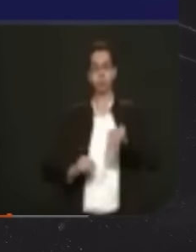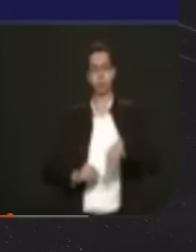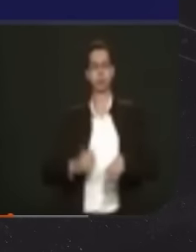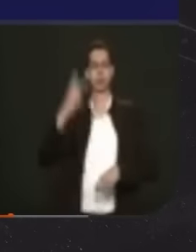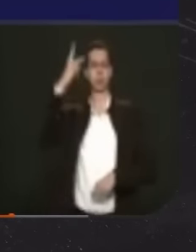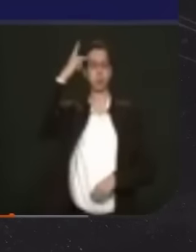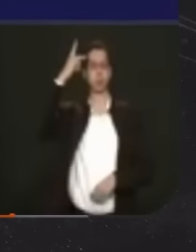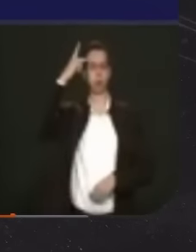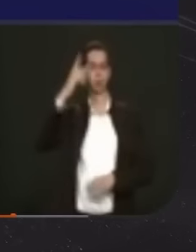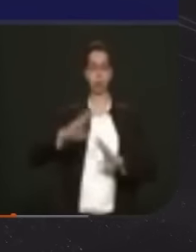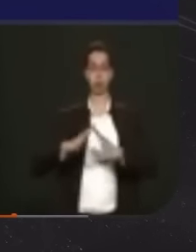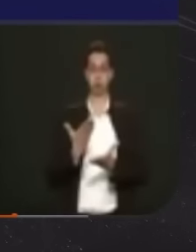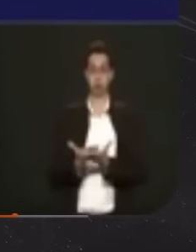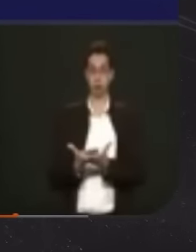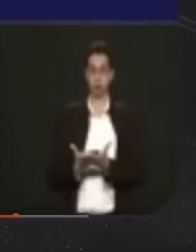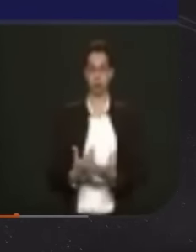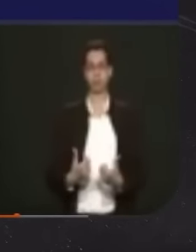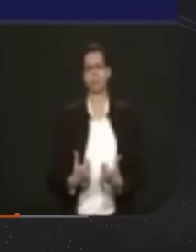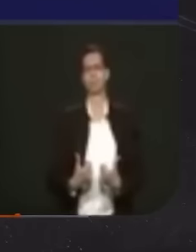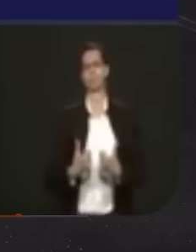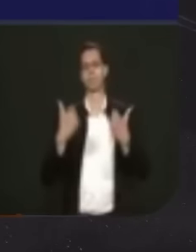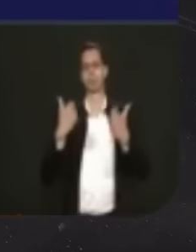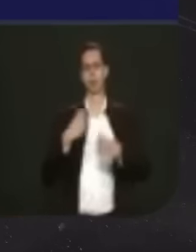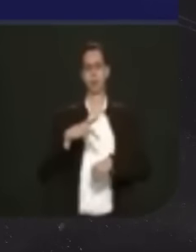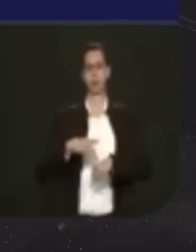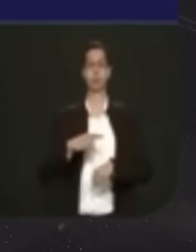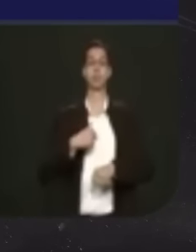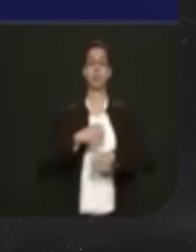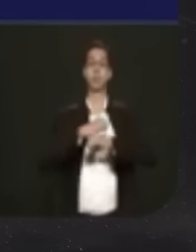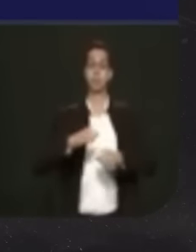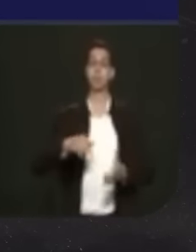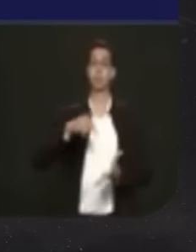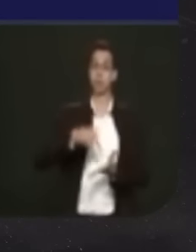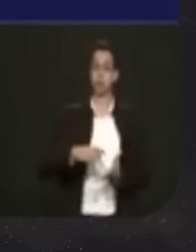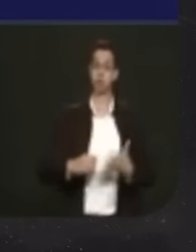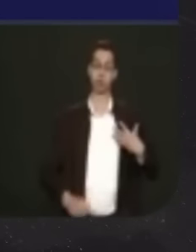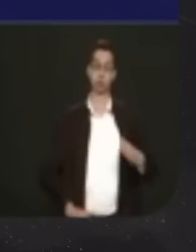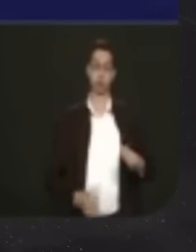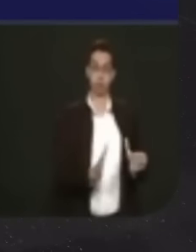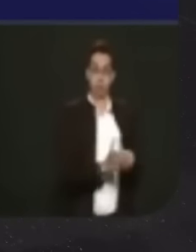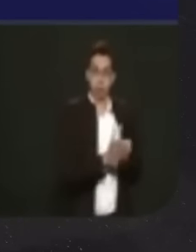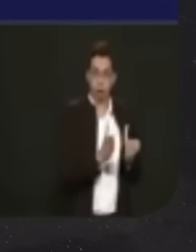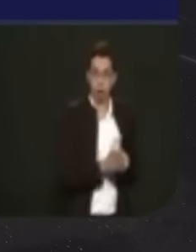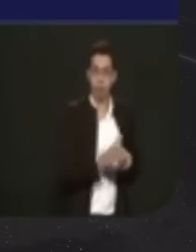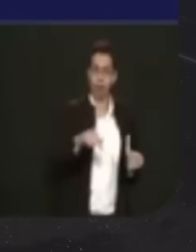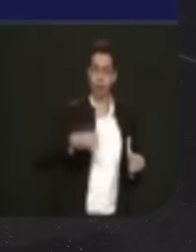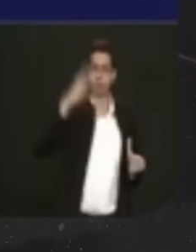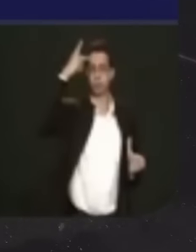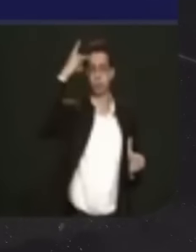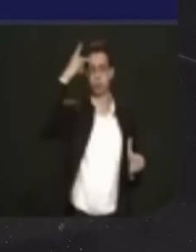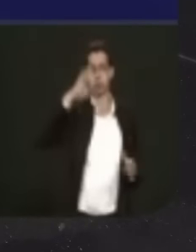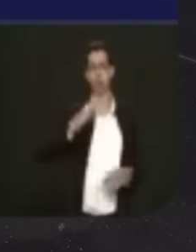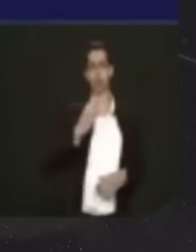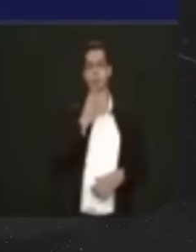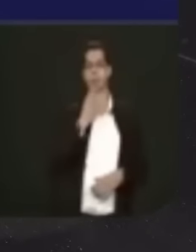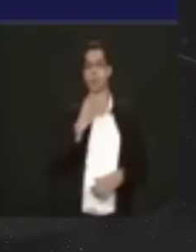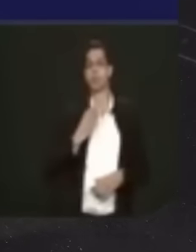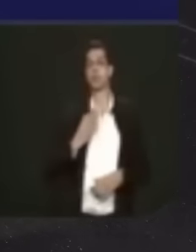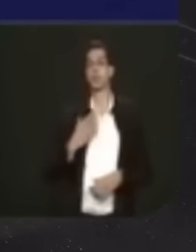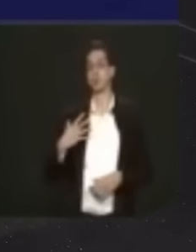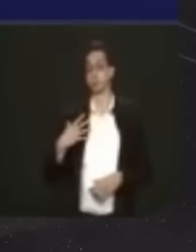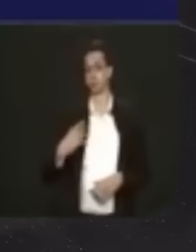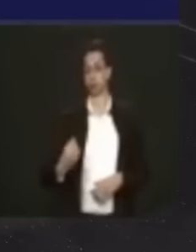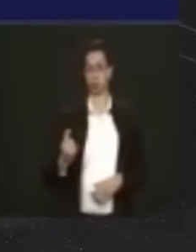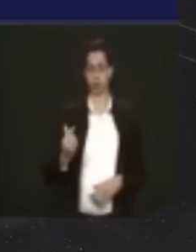essa é a minha palavra Esse é o meu compromisso em São Paulo o filho do Pobre vai ter as mesmas oportunidades que o filho do rico com